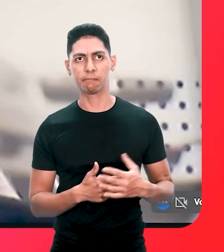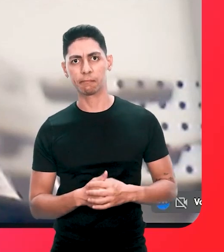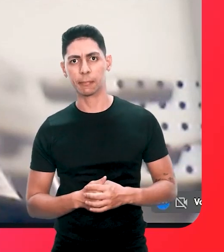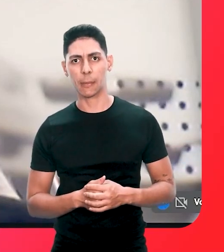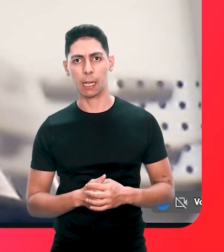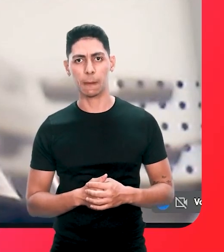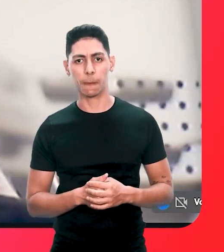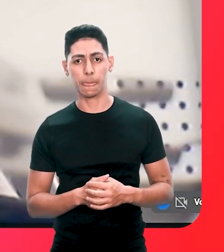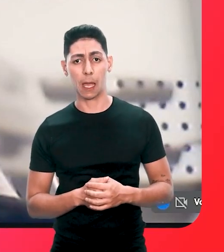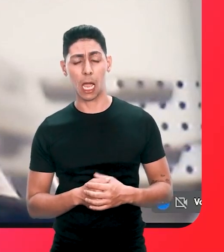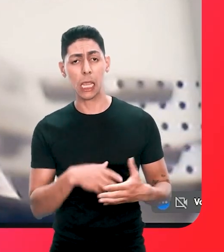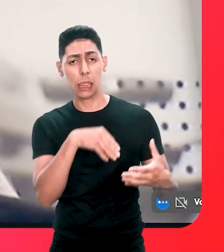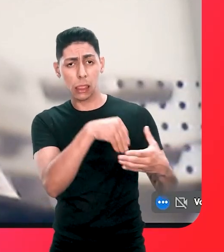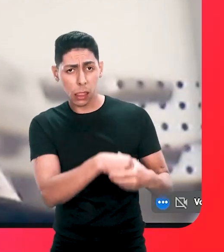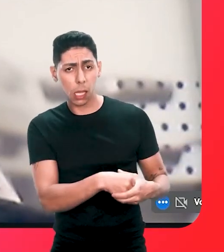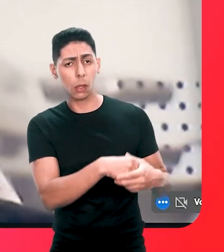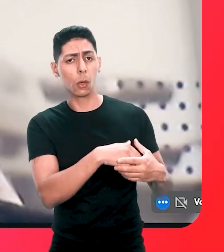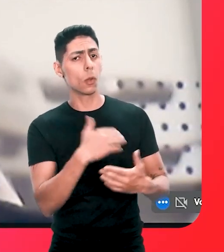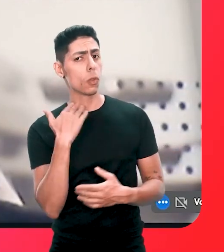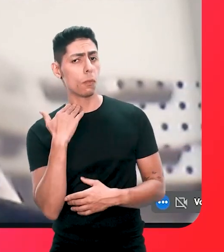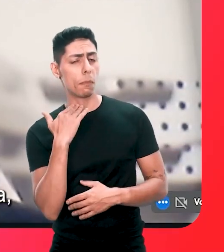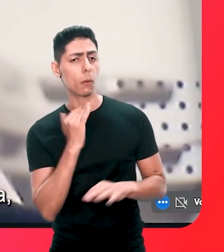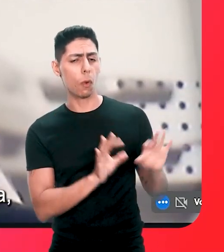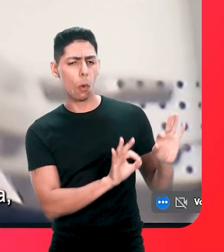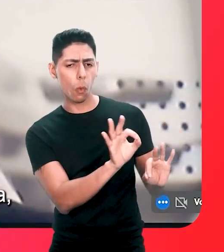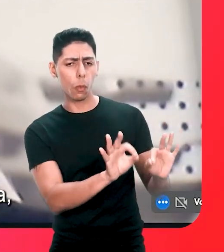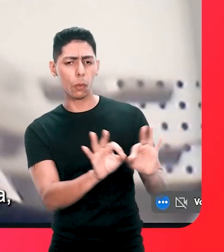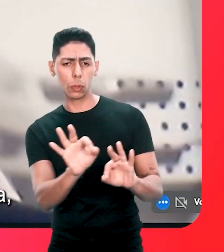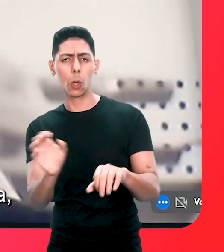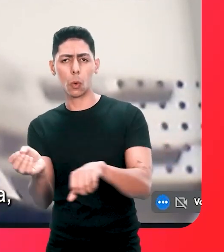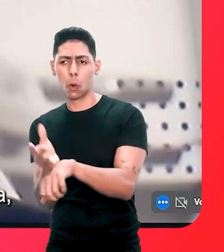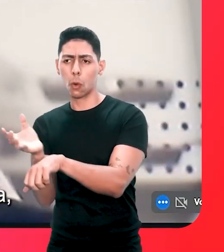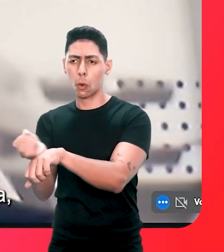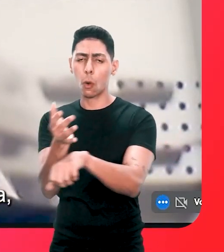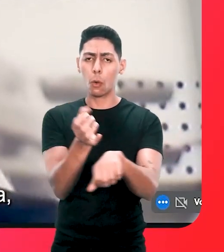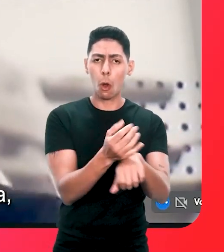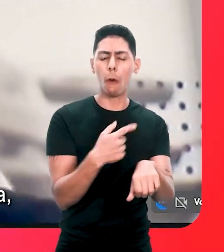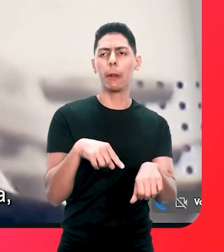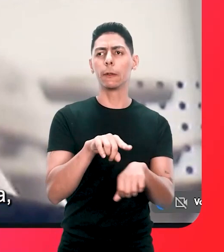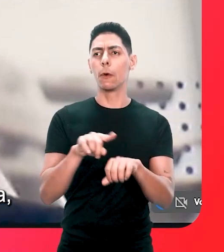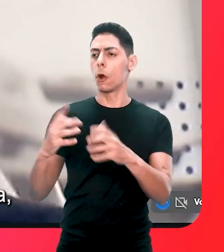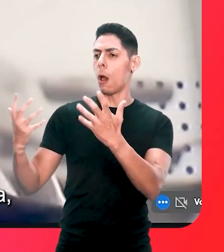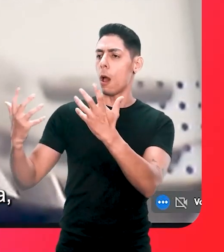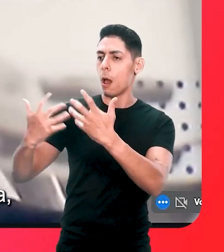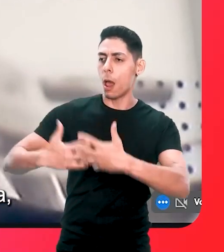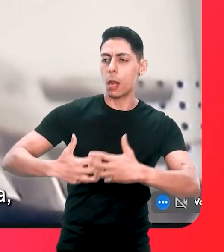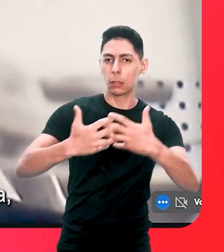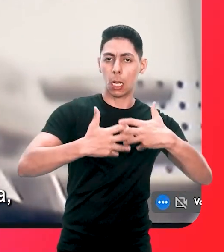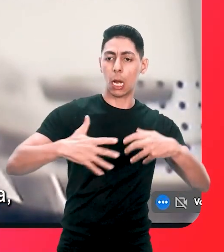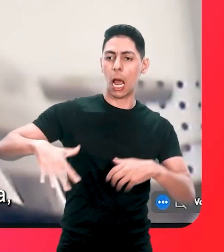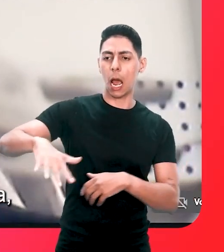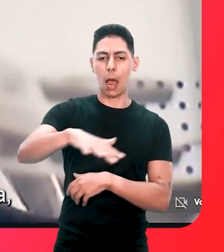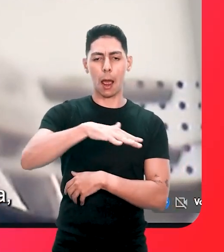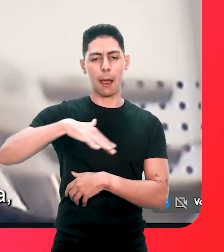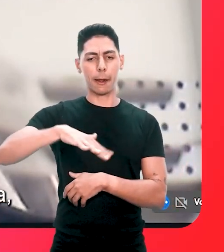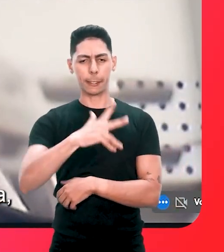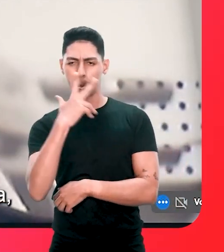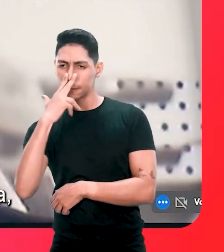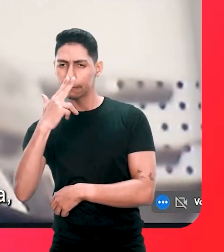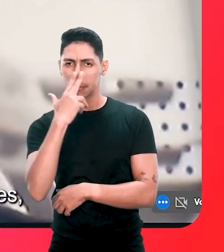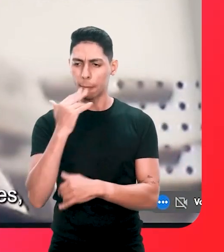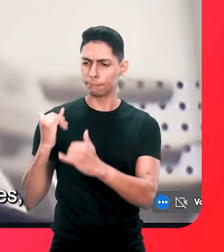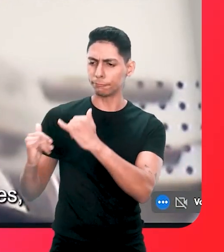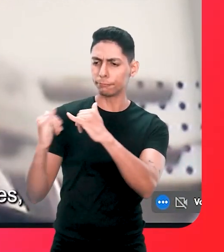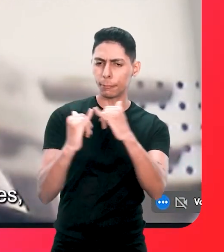modificações dentro do banco, eles foram juntando tudo que era área meio, como se chamava, né? Tudo que atendia